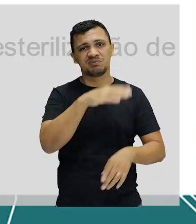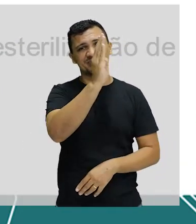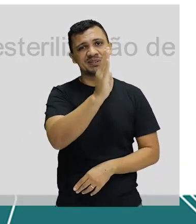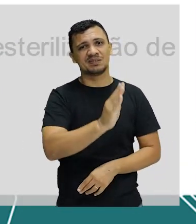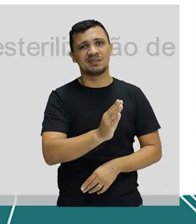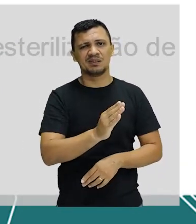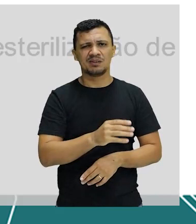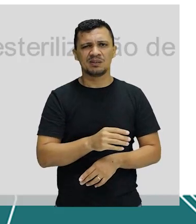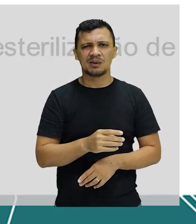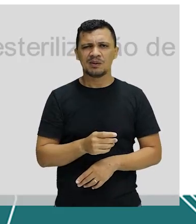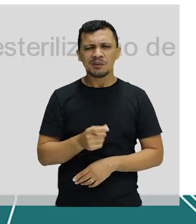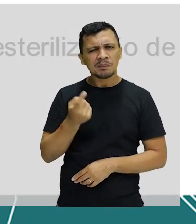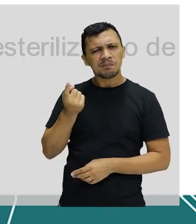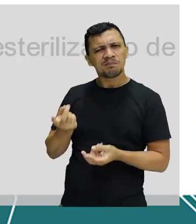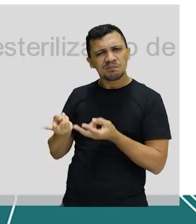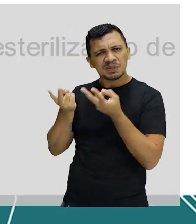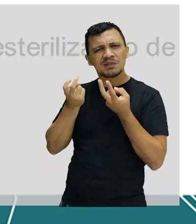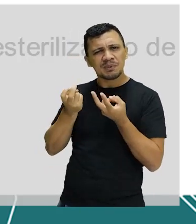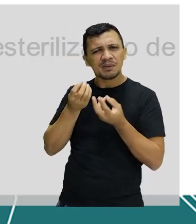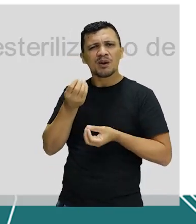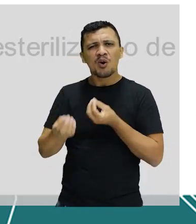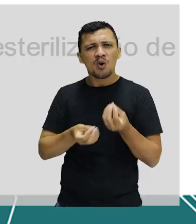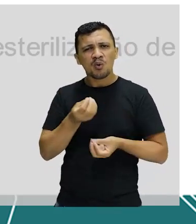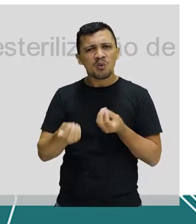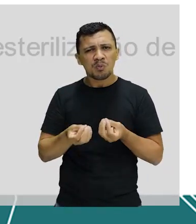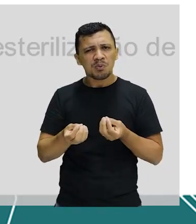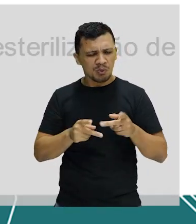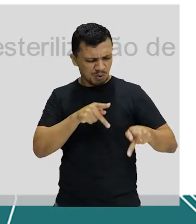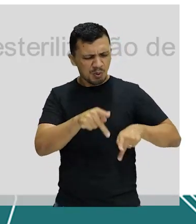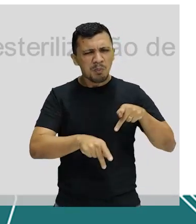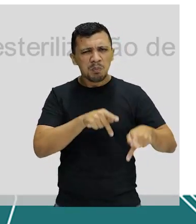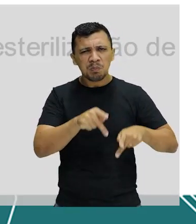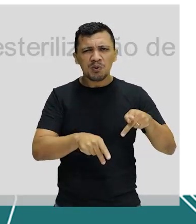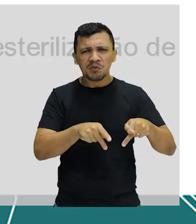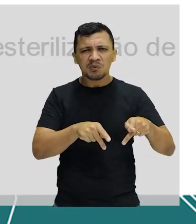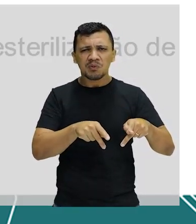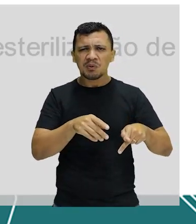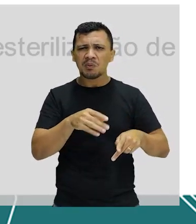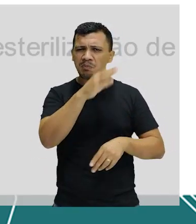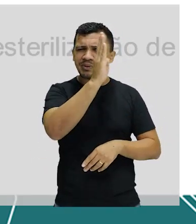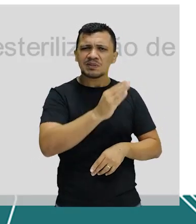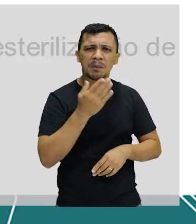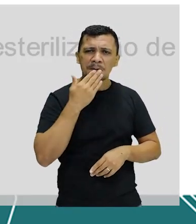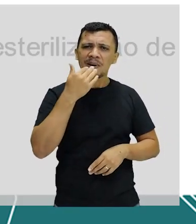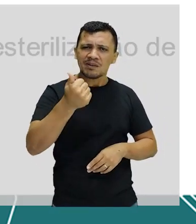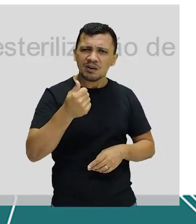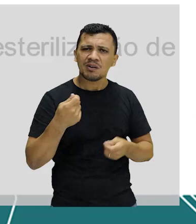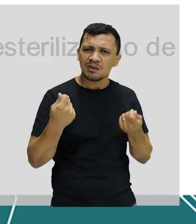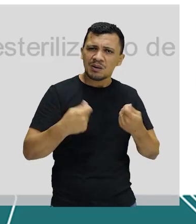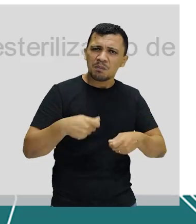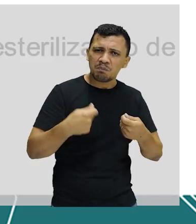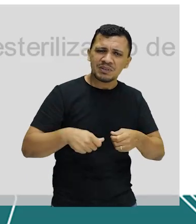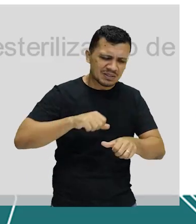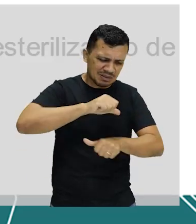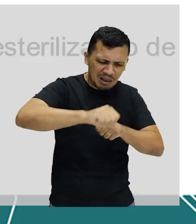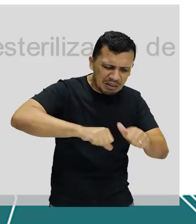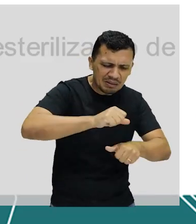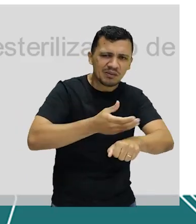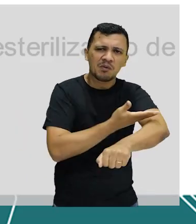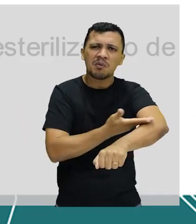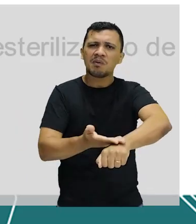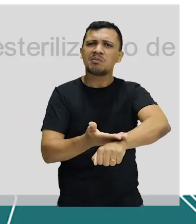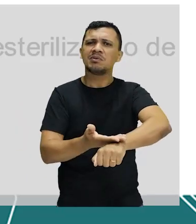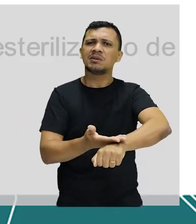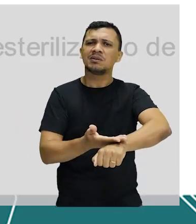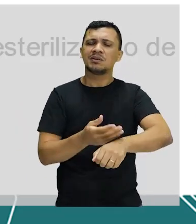O aperfeiçoamento do povo brasileiro demandava o embranquecimento da população, segundo as ideias de Renato Kell. Lembrando